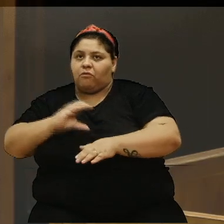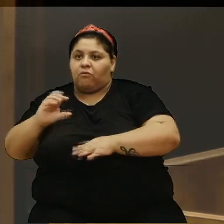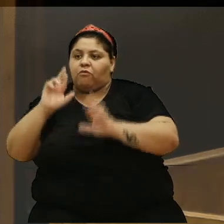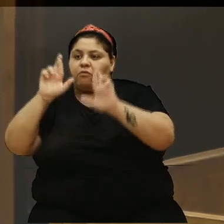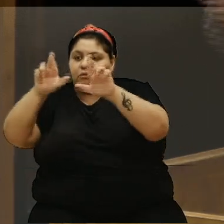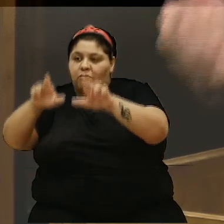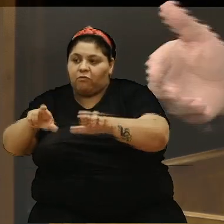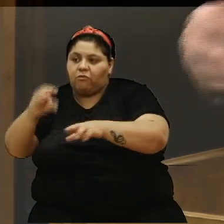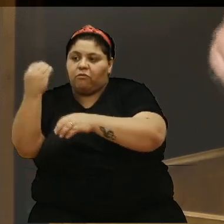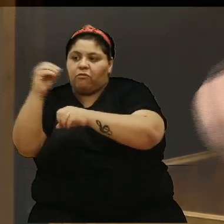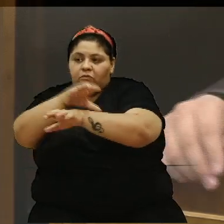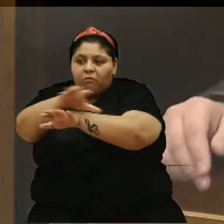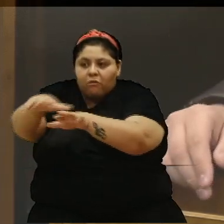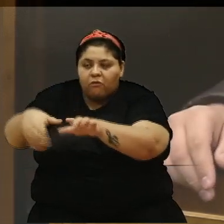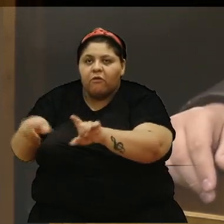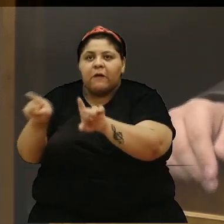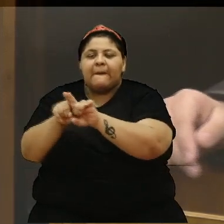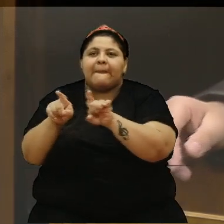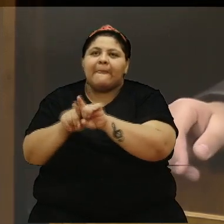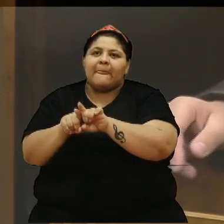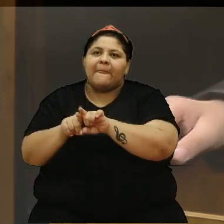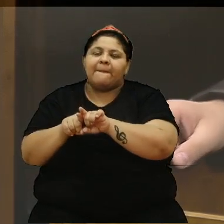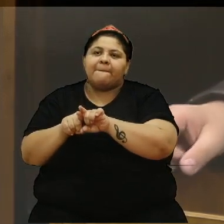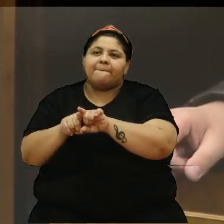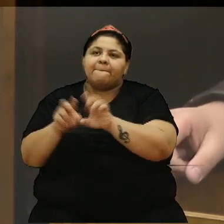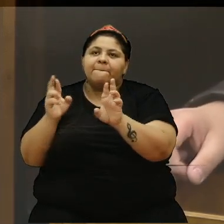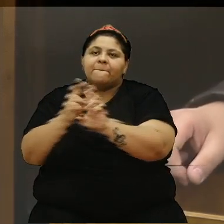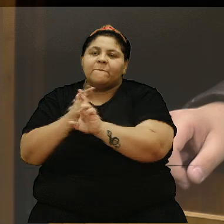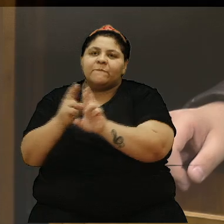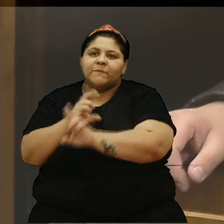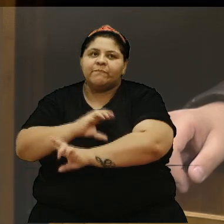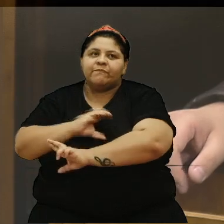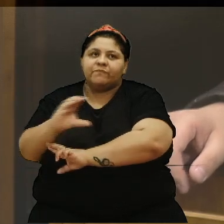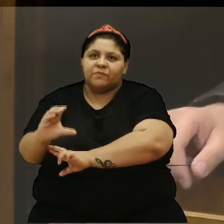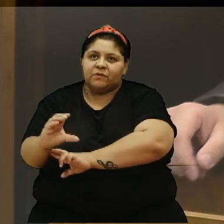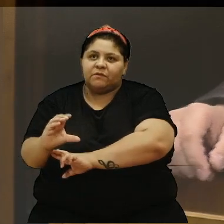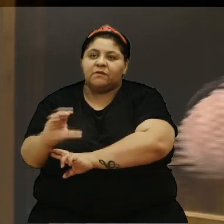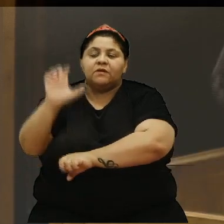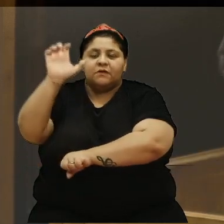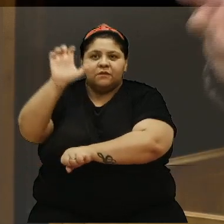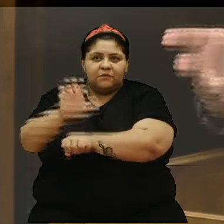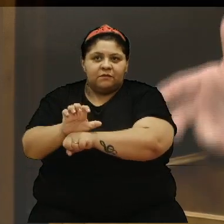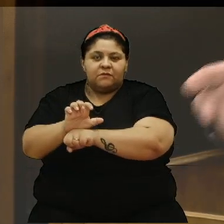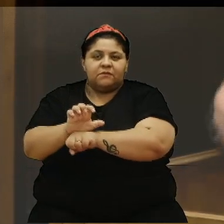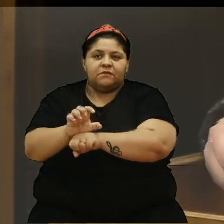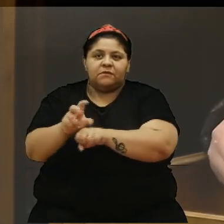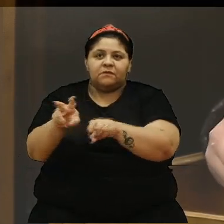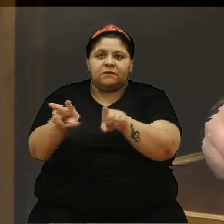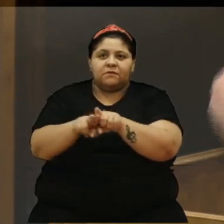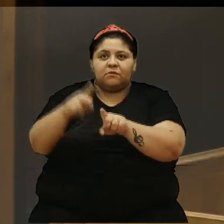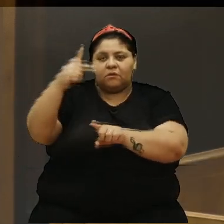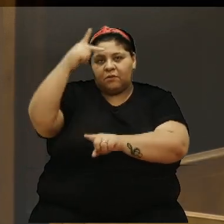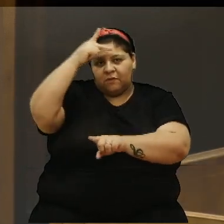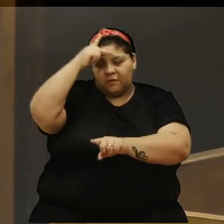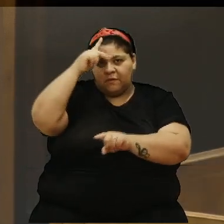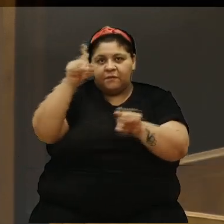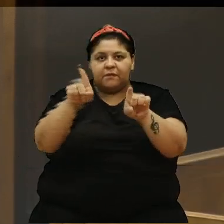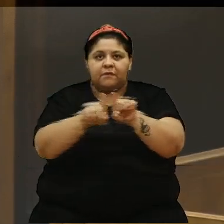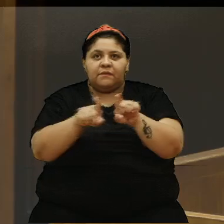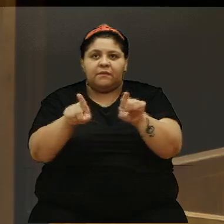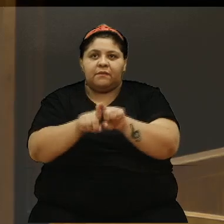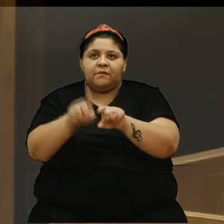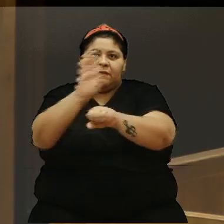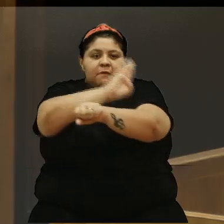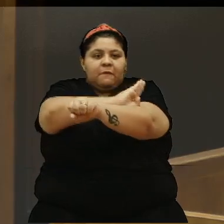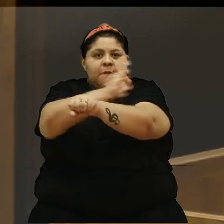região metropolitana e também com relação à coordenação estadual, da mesma forma Pelotas e também Bagé.